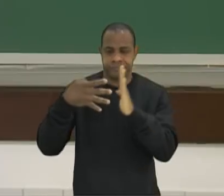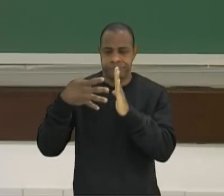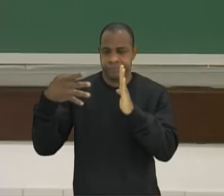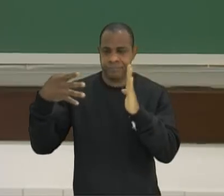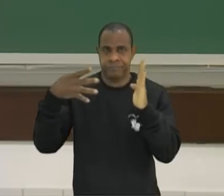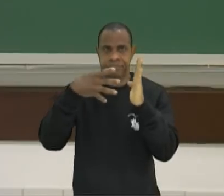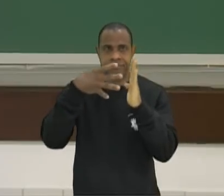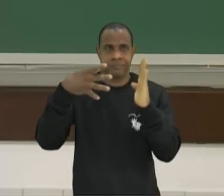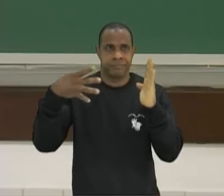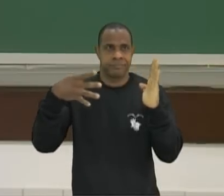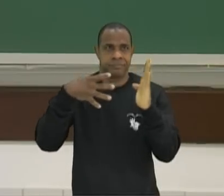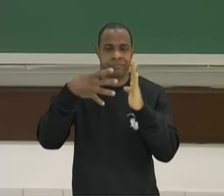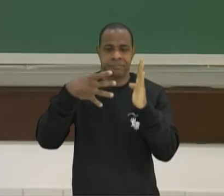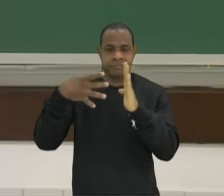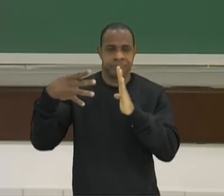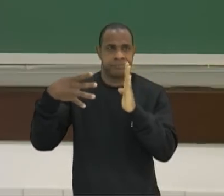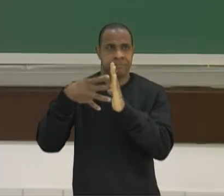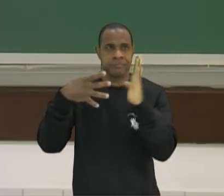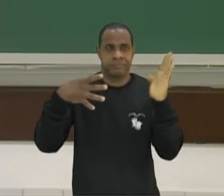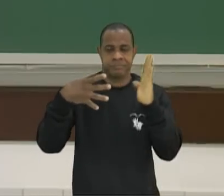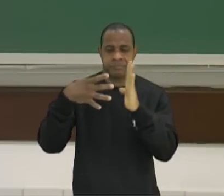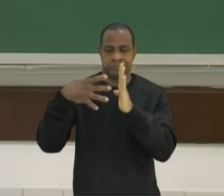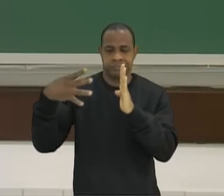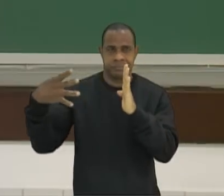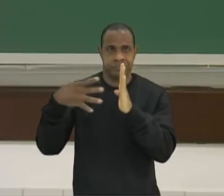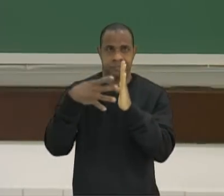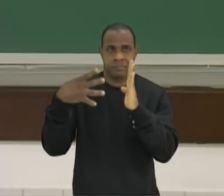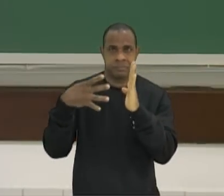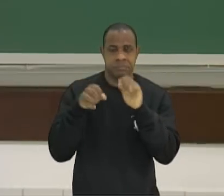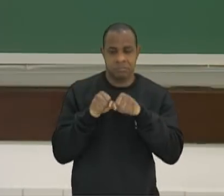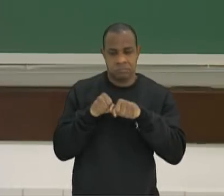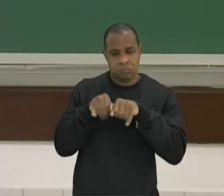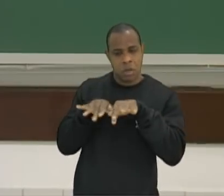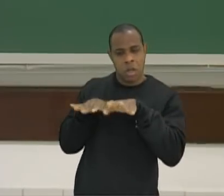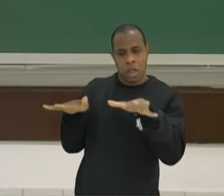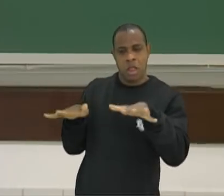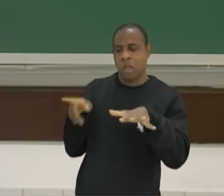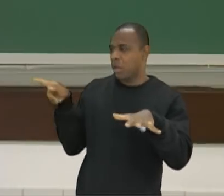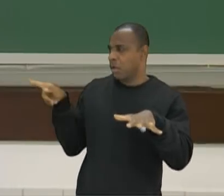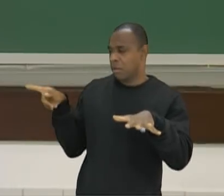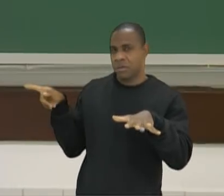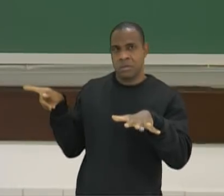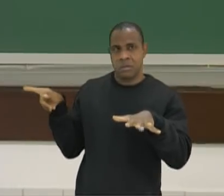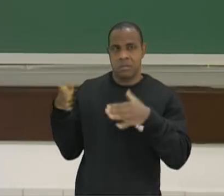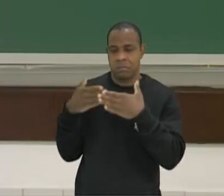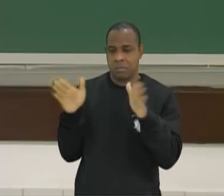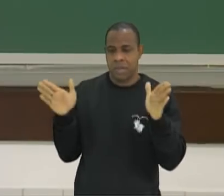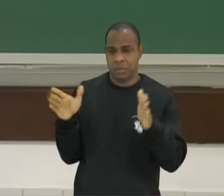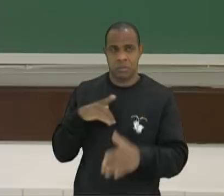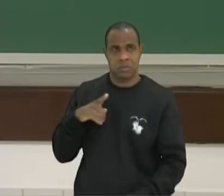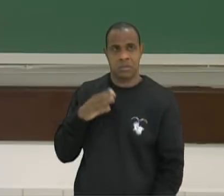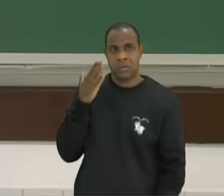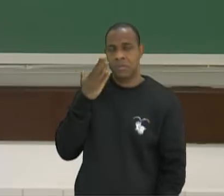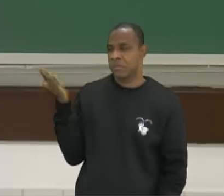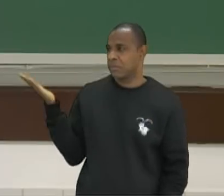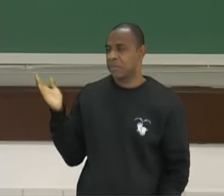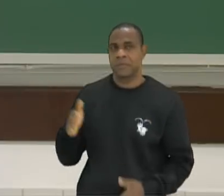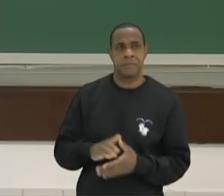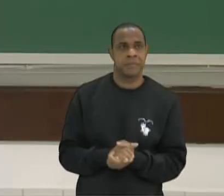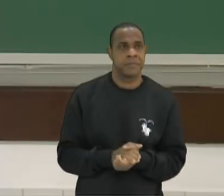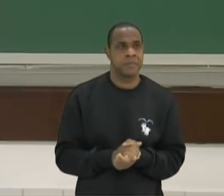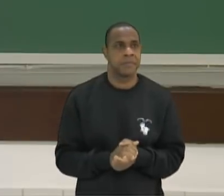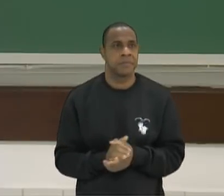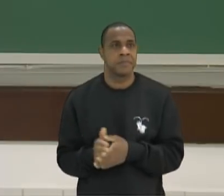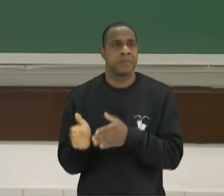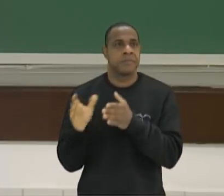E aí você vai ter a propagação da onda, vai ocorrer por intermédio dessa abertura. Já na imagem que temos